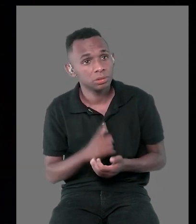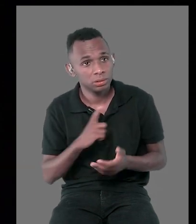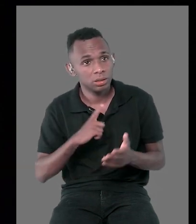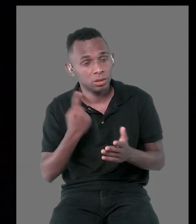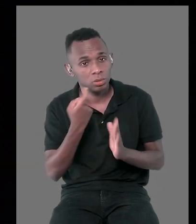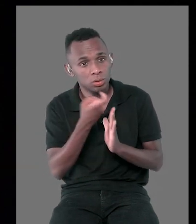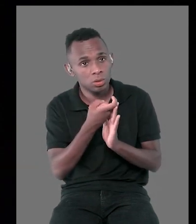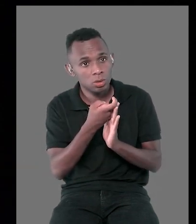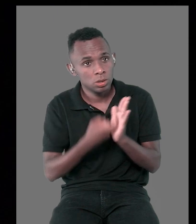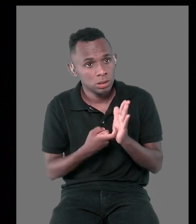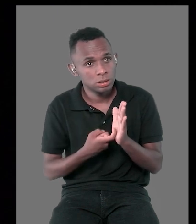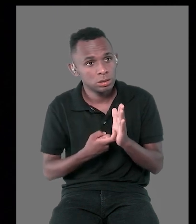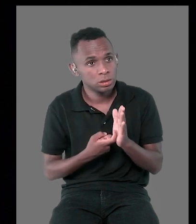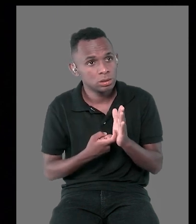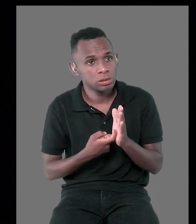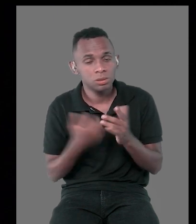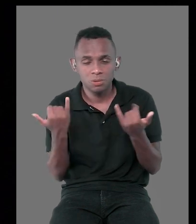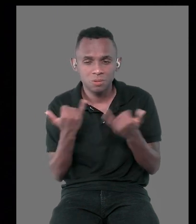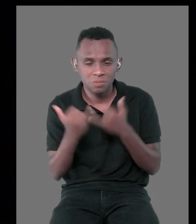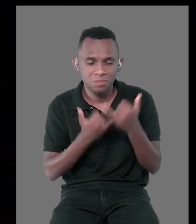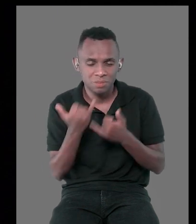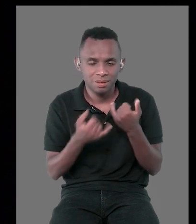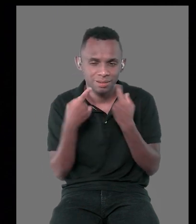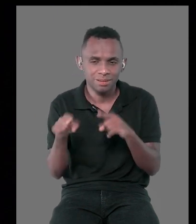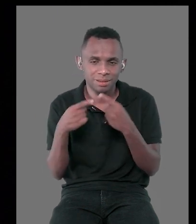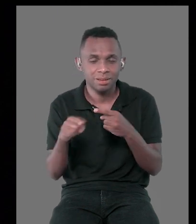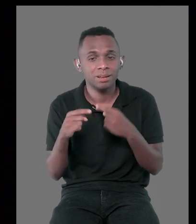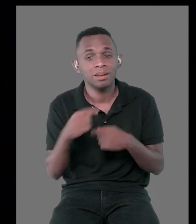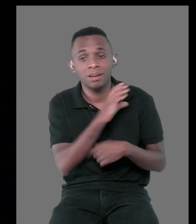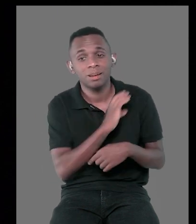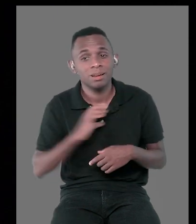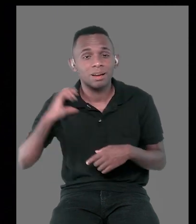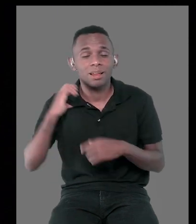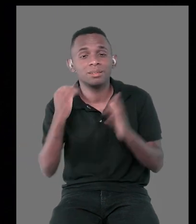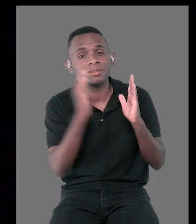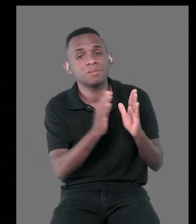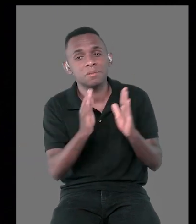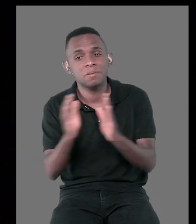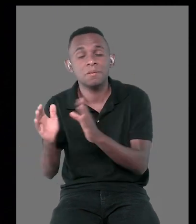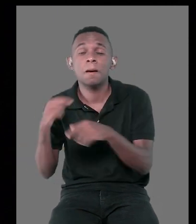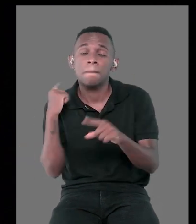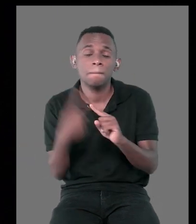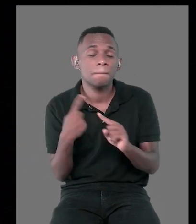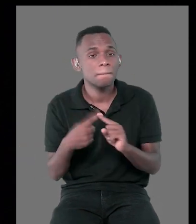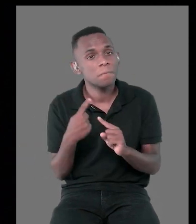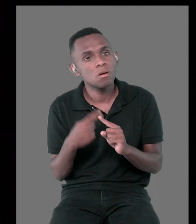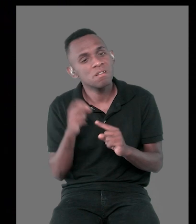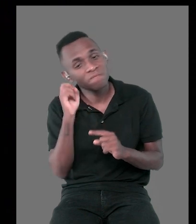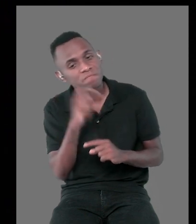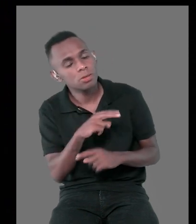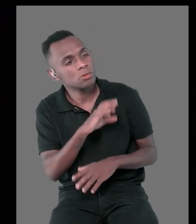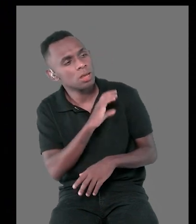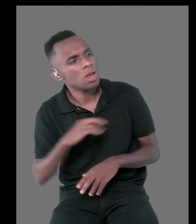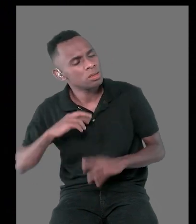um texto que eu chamo de Clarice em série, né? Porque ele viu